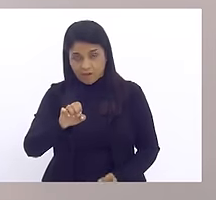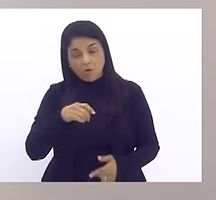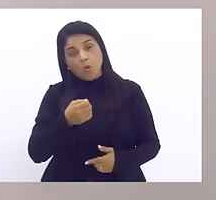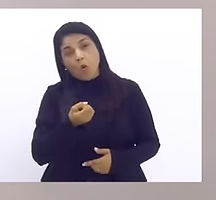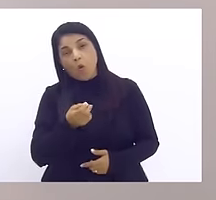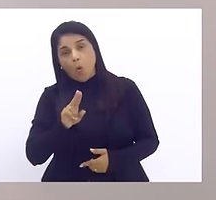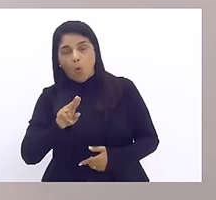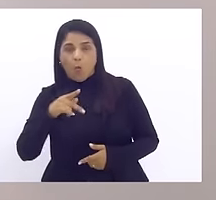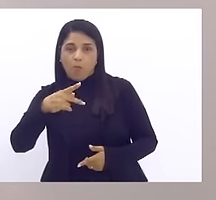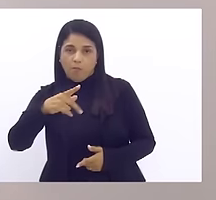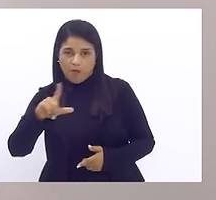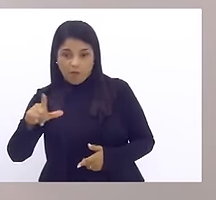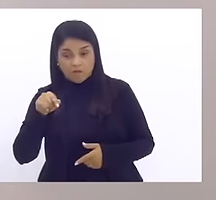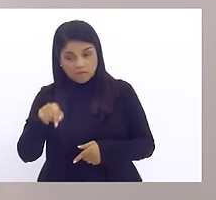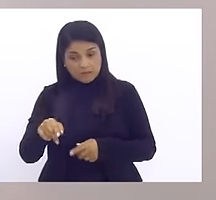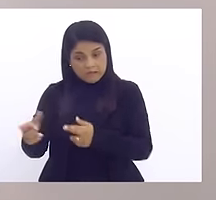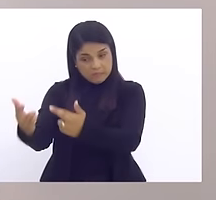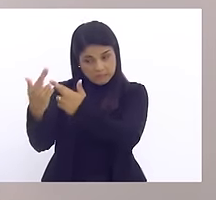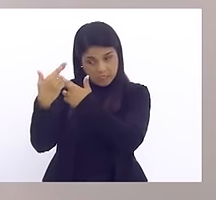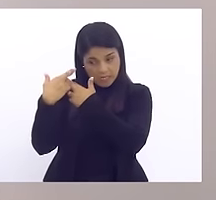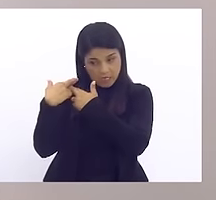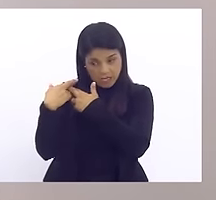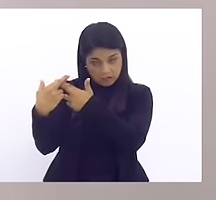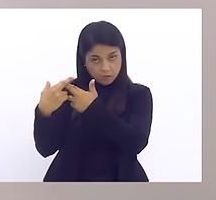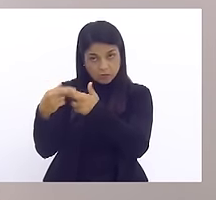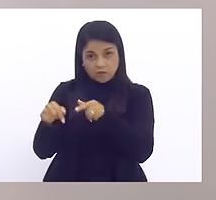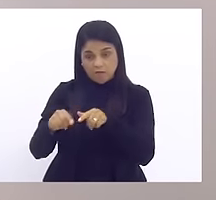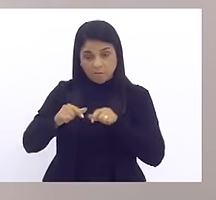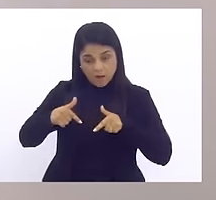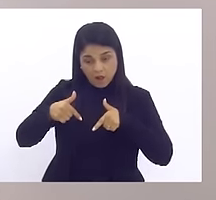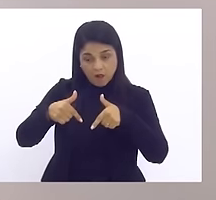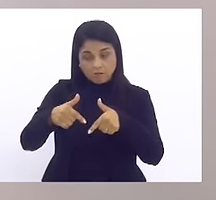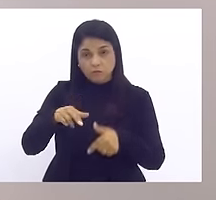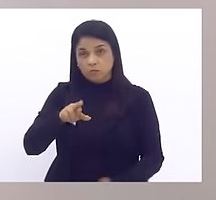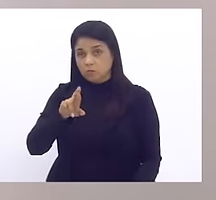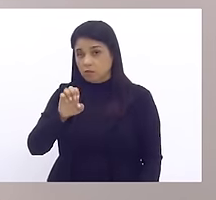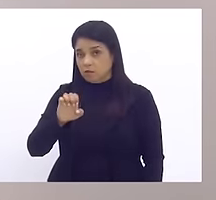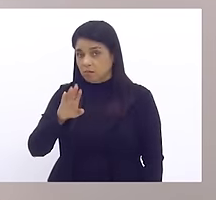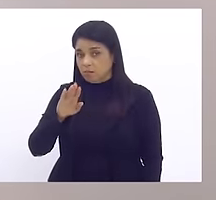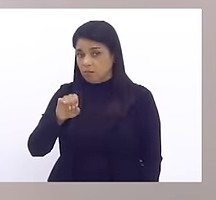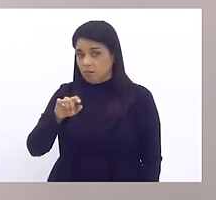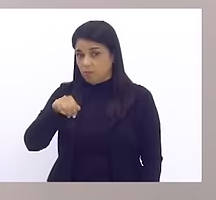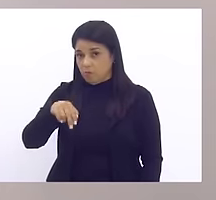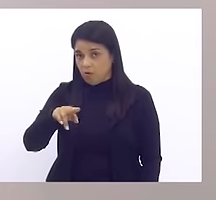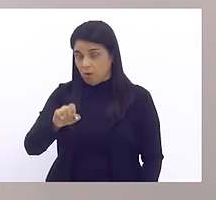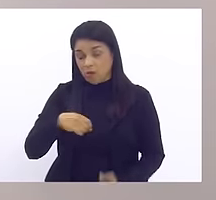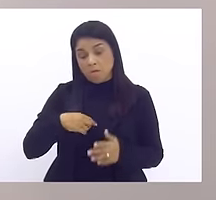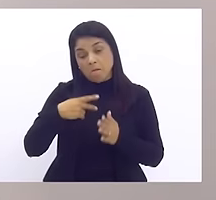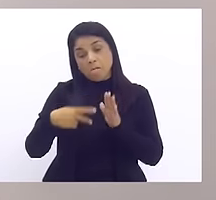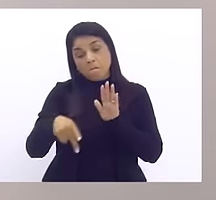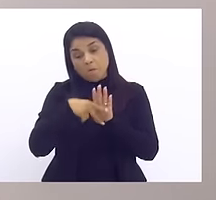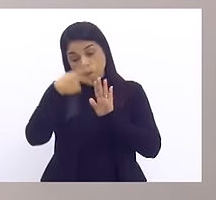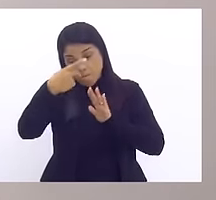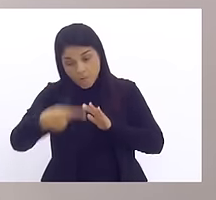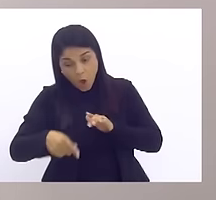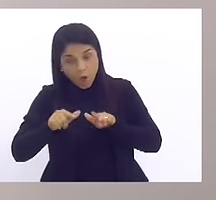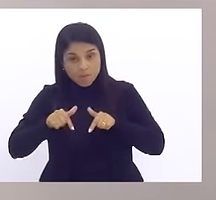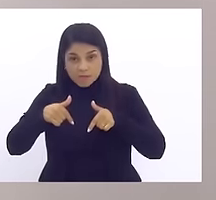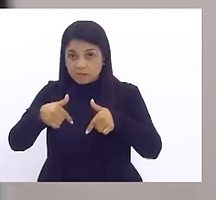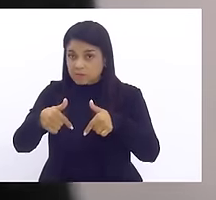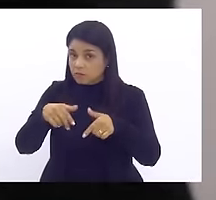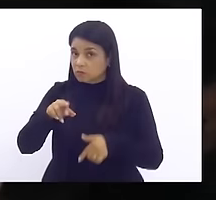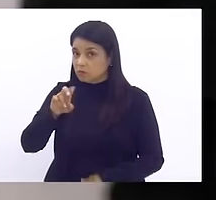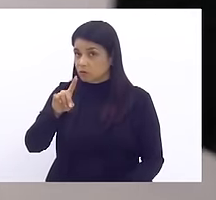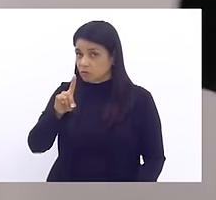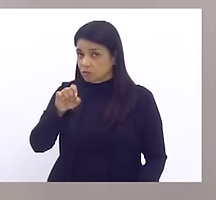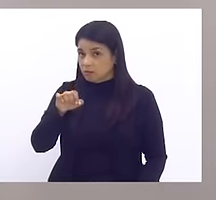é responsável por essa operação dos reboques seja uma operação própria do deto ou Para apoiar outro órgão concorda